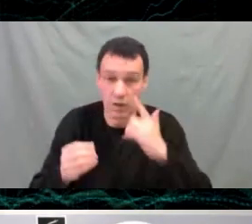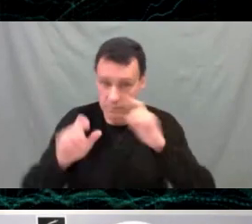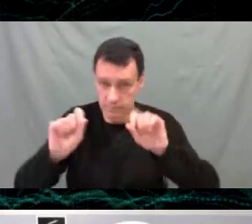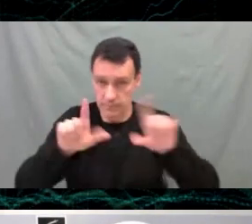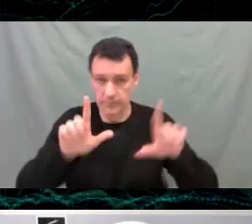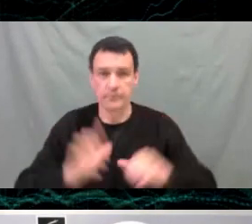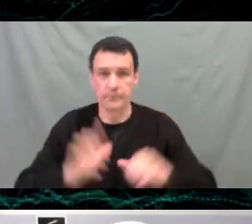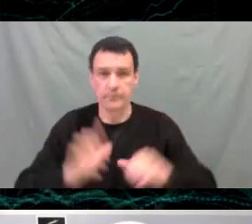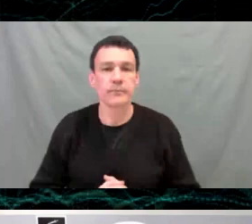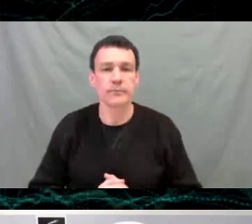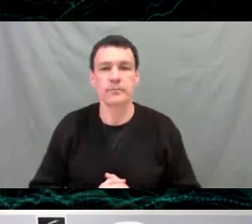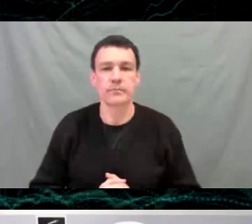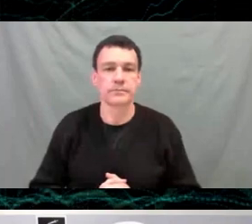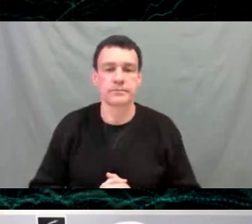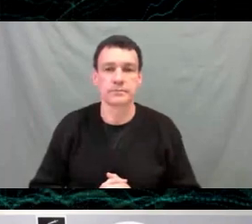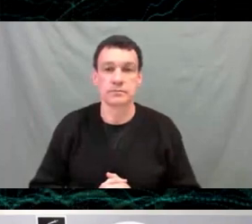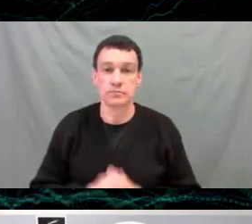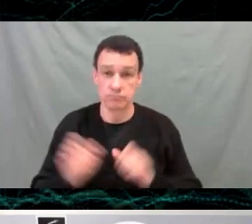Big Server.